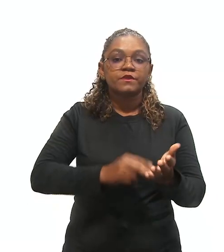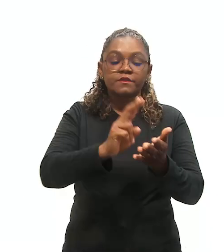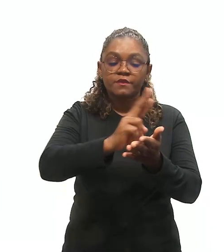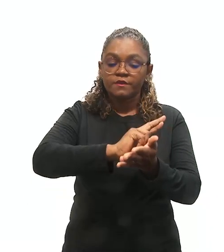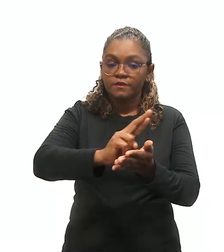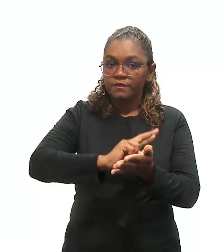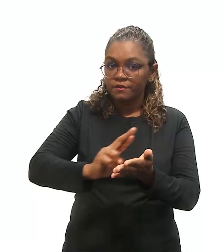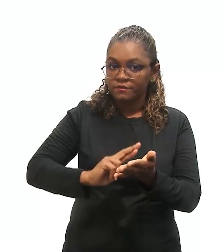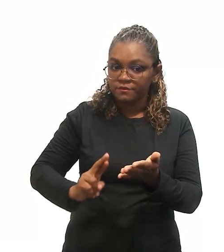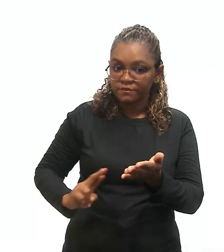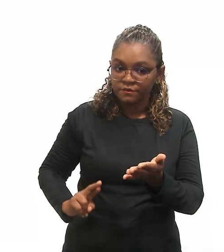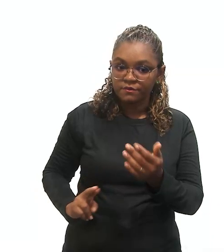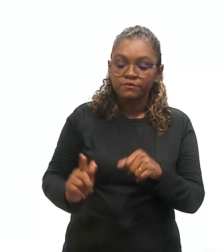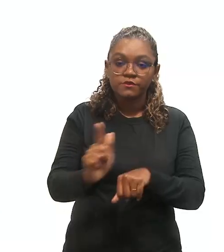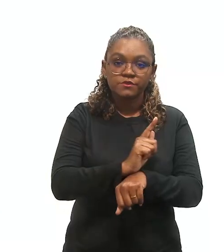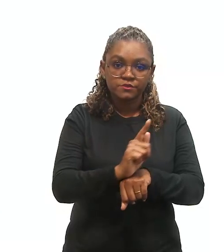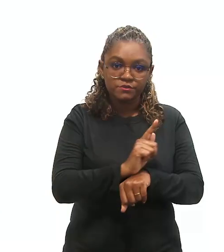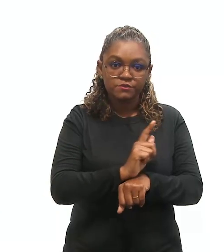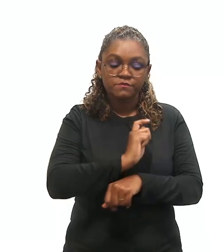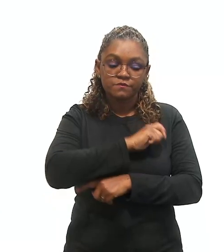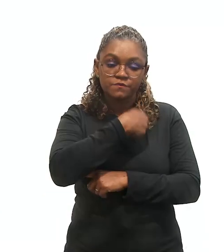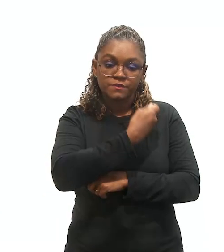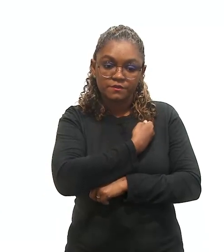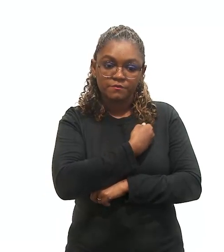gestão fiscal.